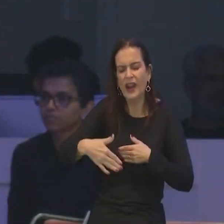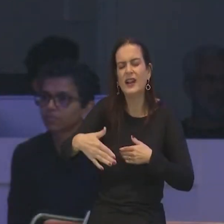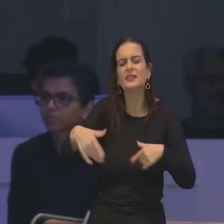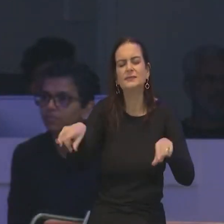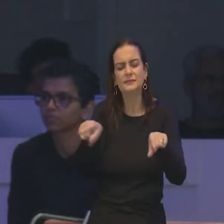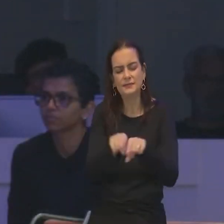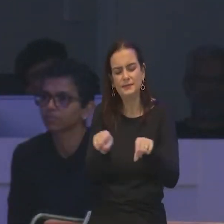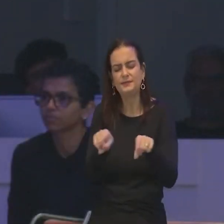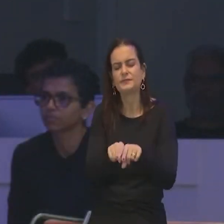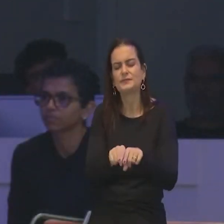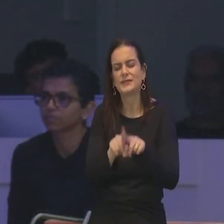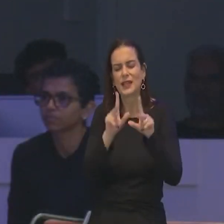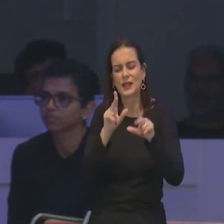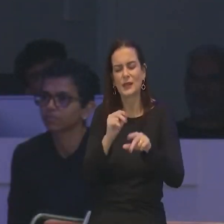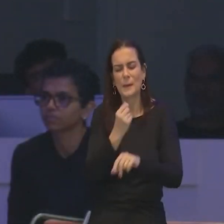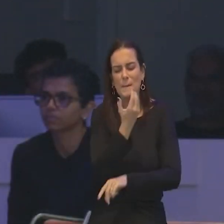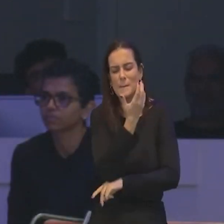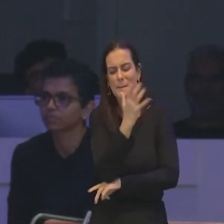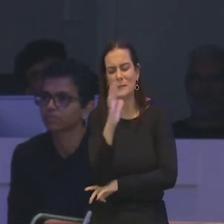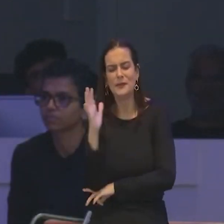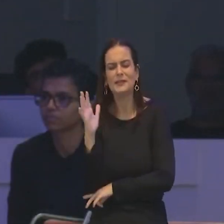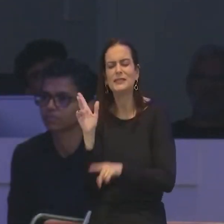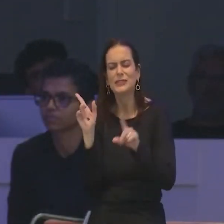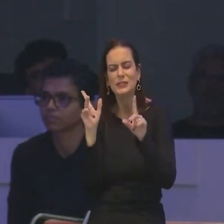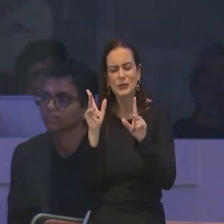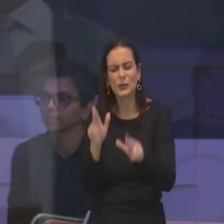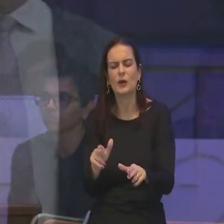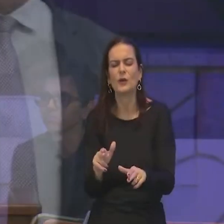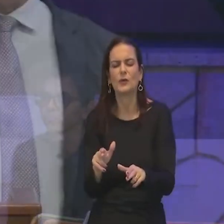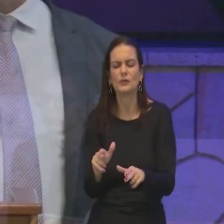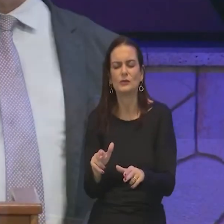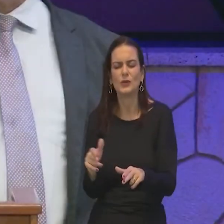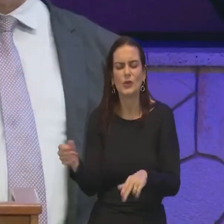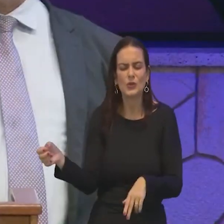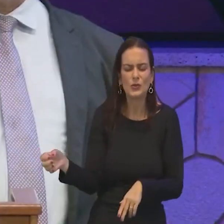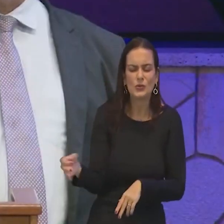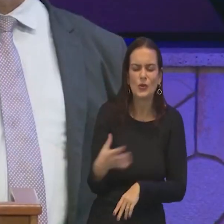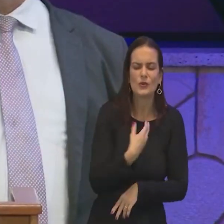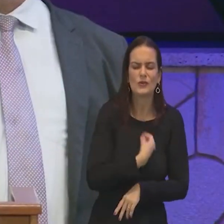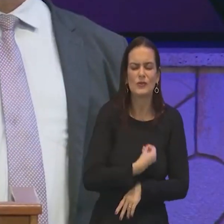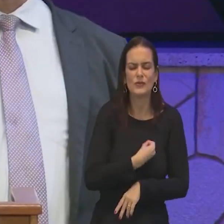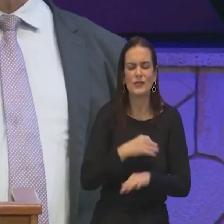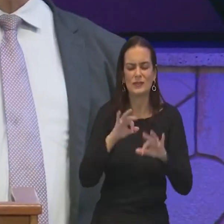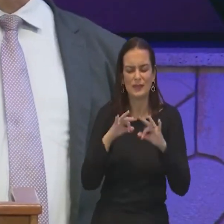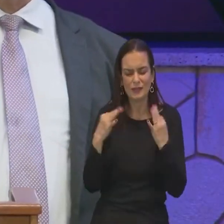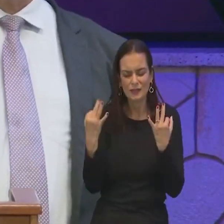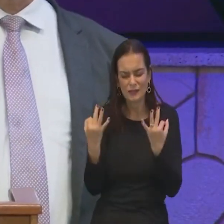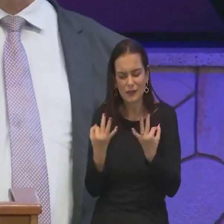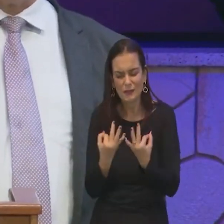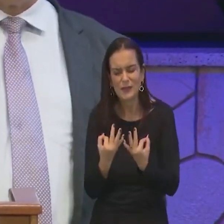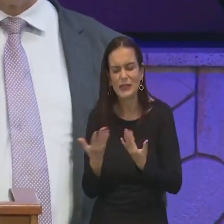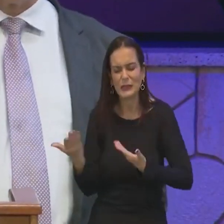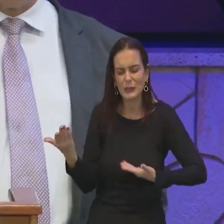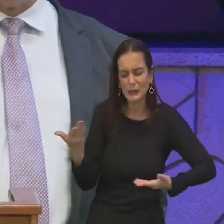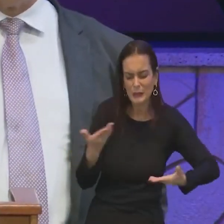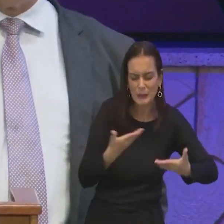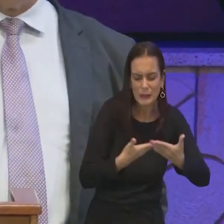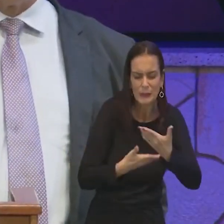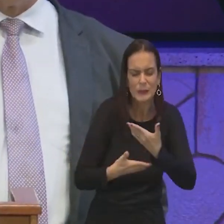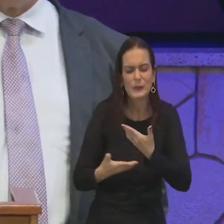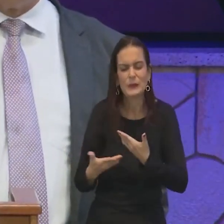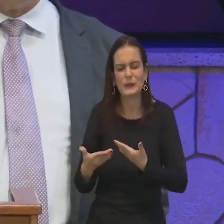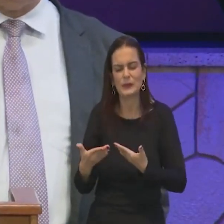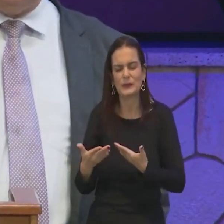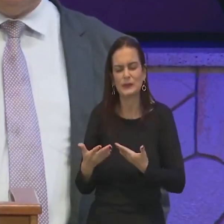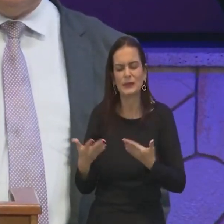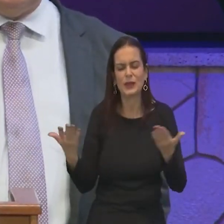farás com esta plantinha que está aqui, que Tu faças algo novo na vida, na família, nos relacionamentos dos Teus servos aqui